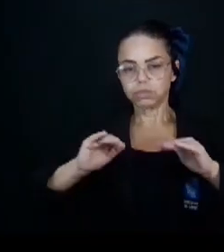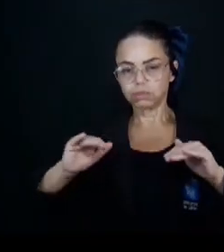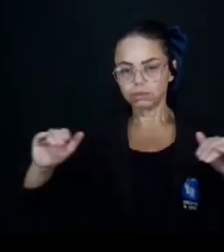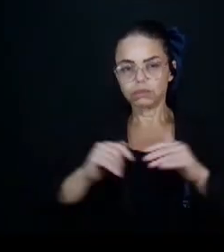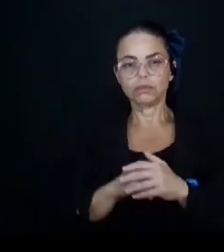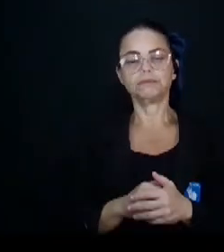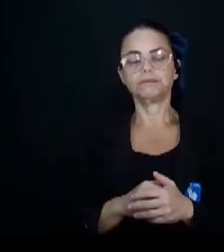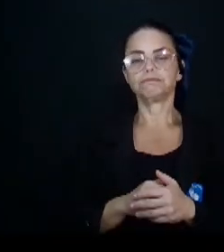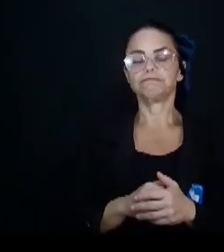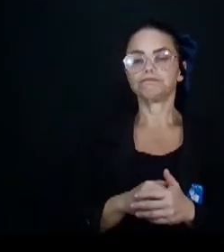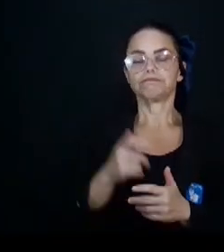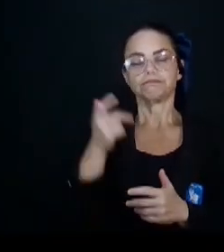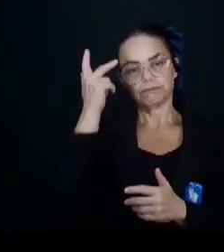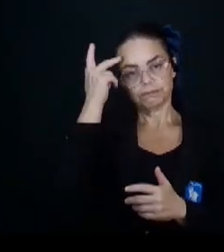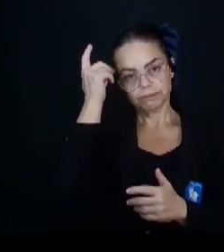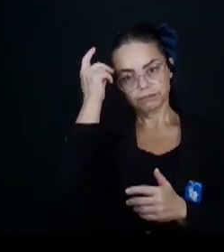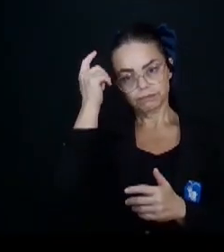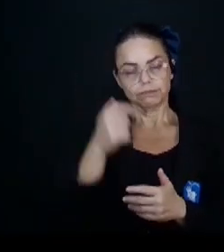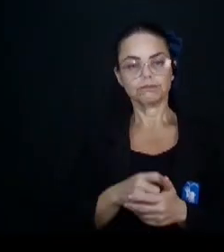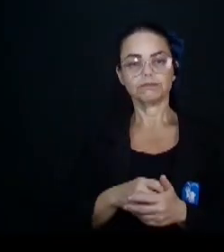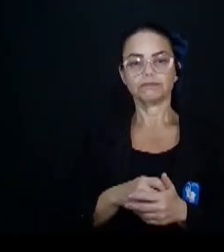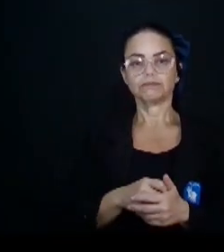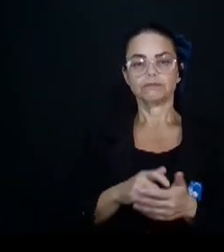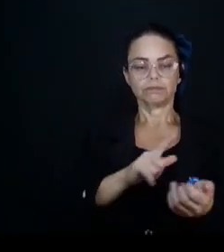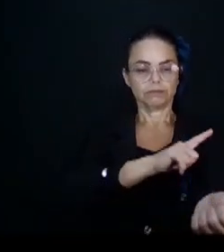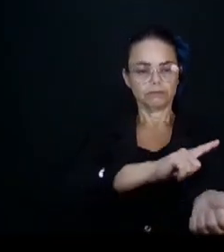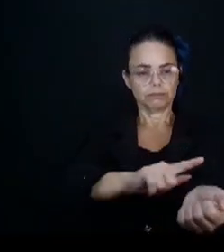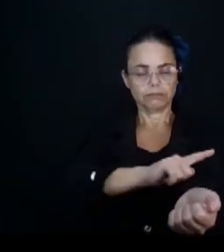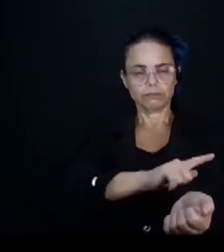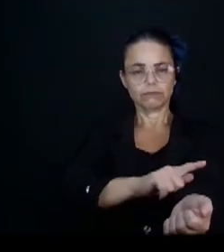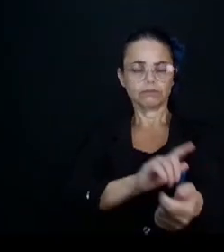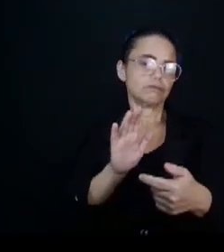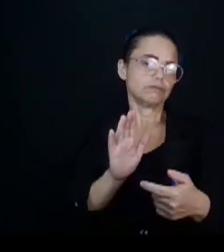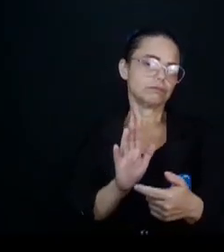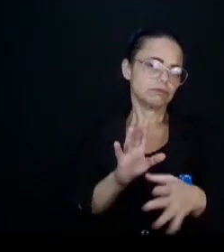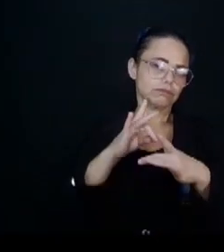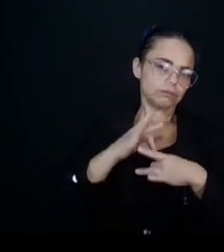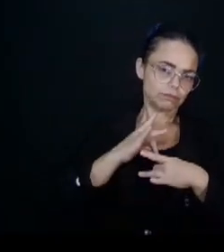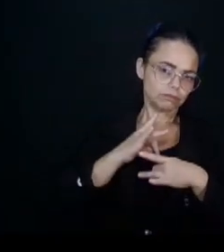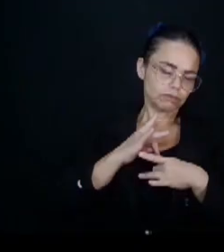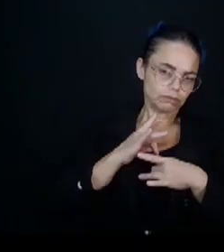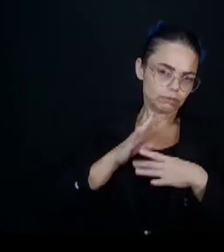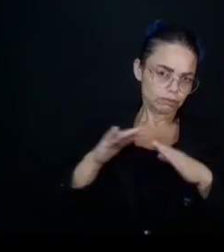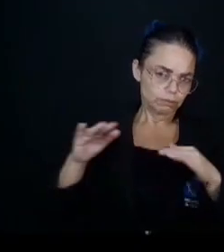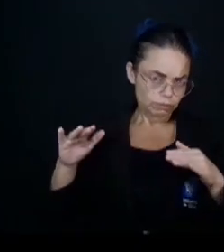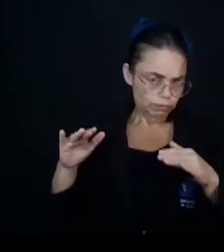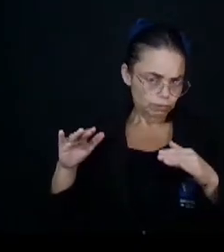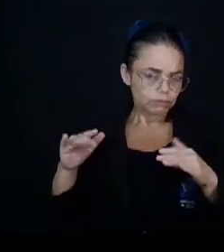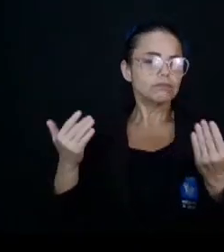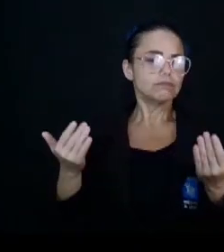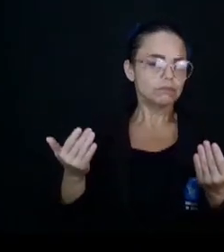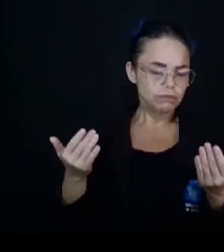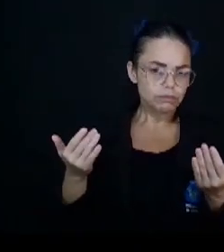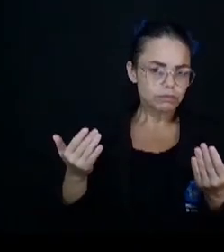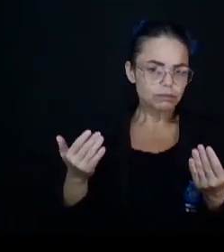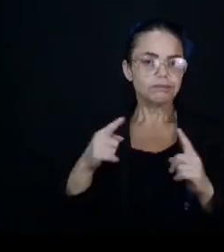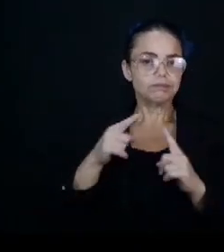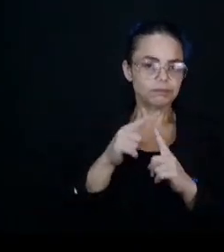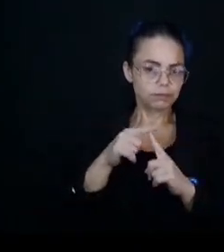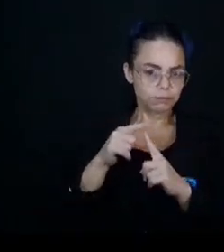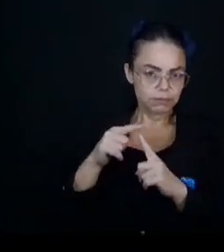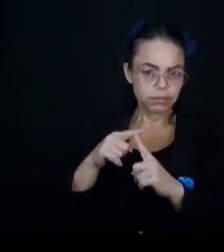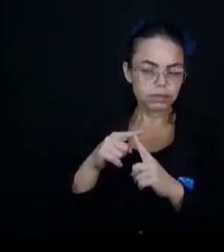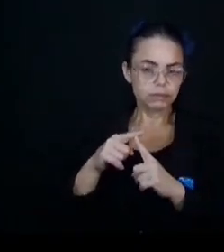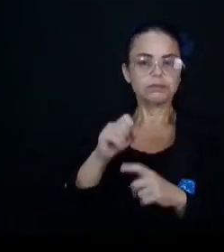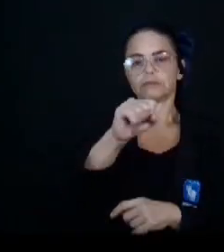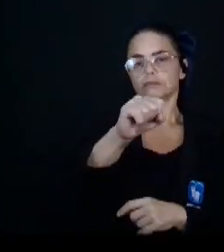comum a leucemia se manifestar em crianças? Então, pessoal, alguns tipos de leucemia, sim. A